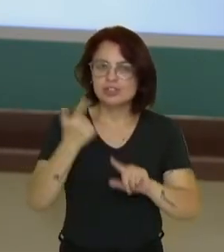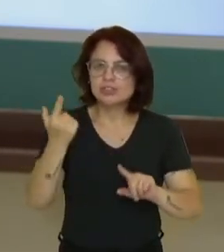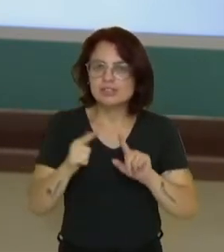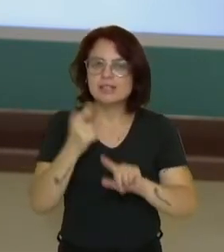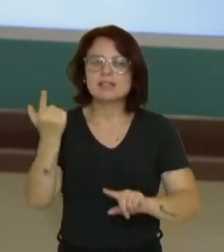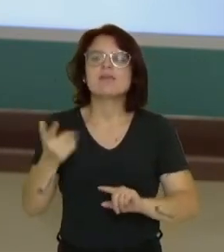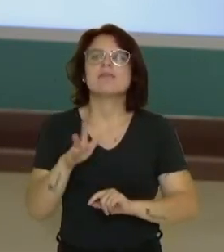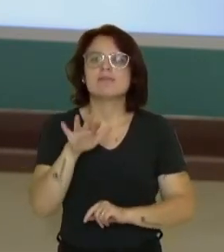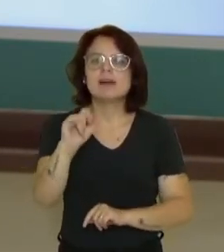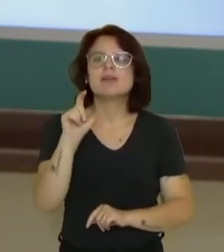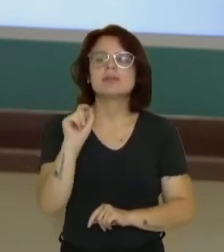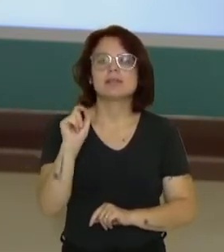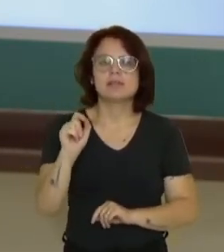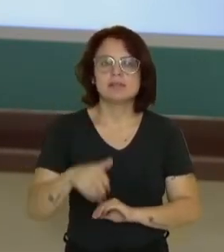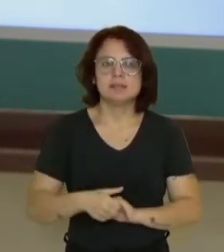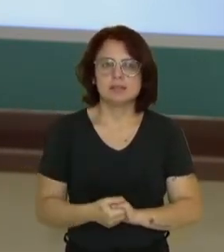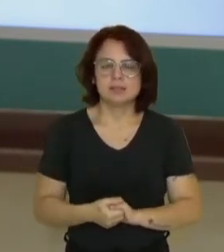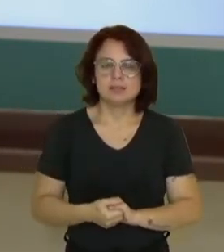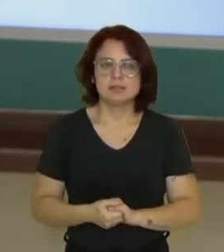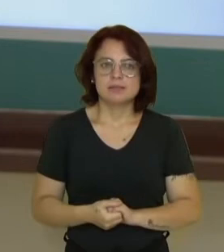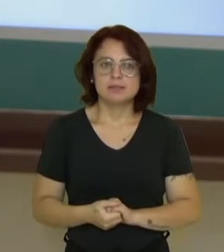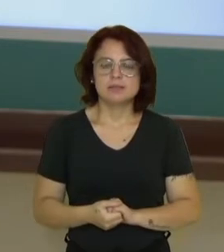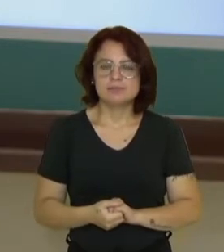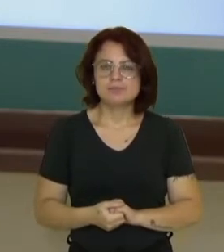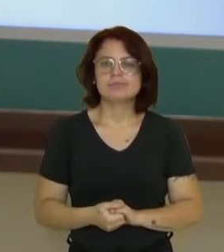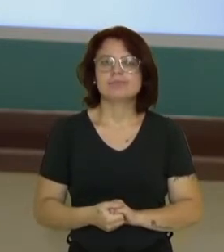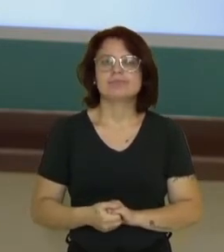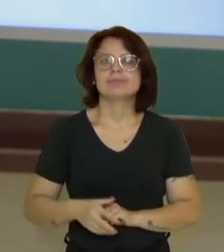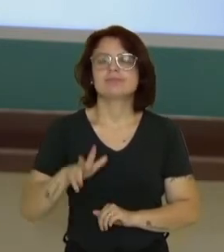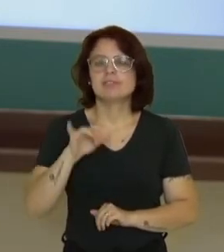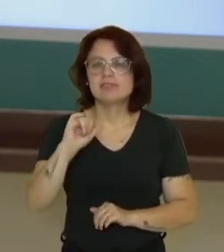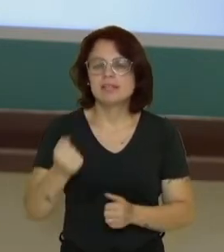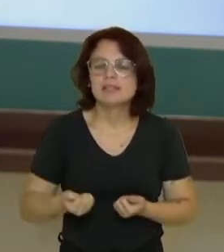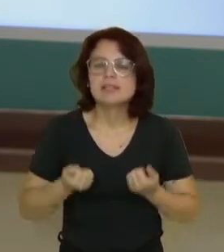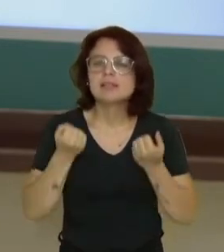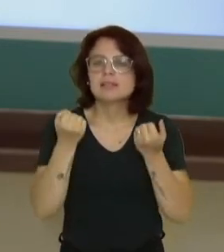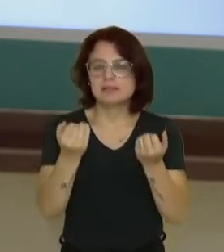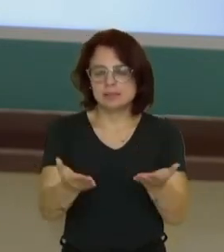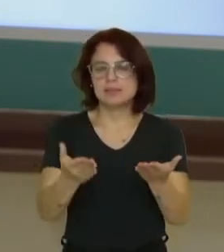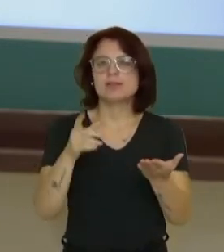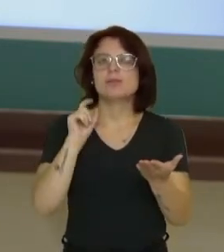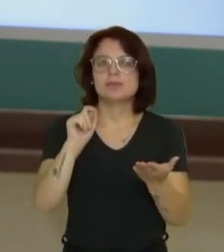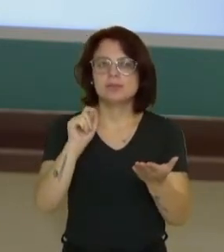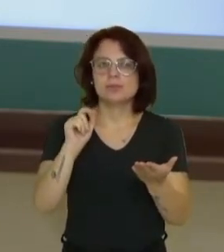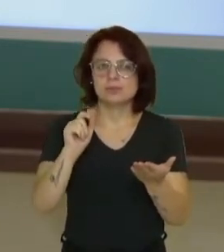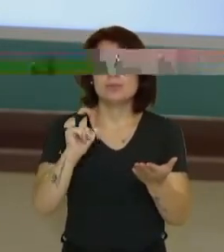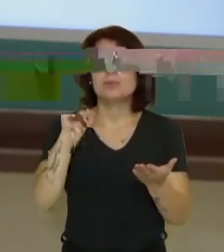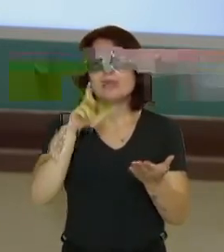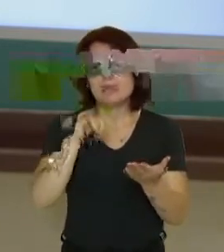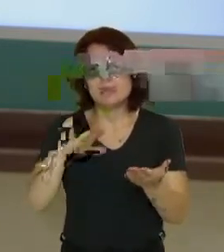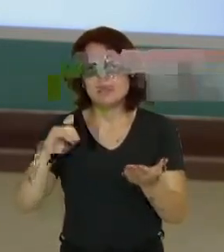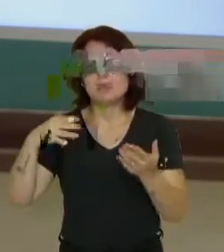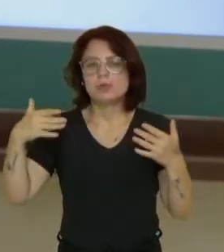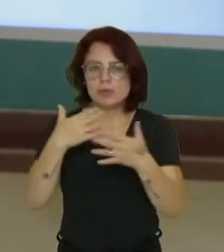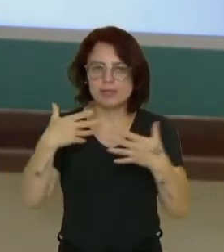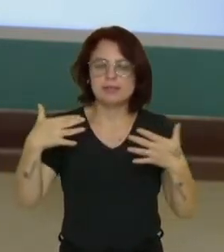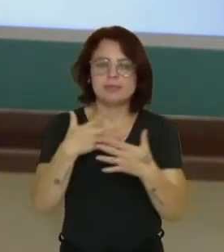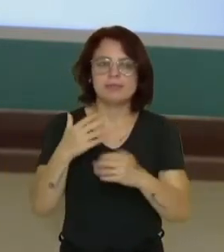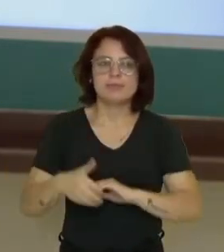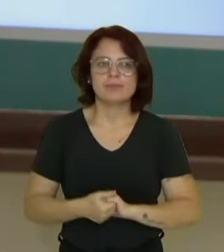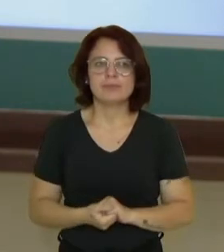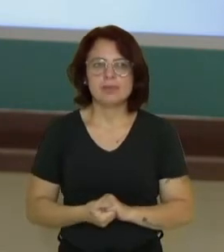dissociação com esses íons, vai possibilitar a condução de corrente elétrica. Muito